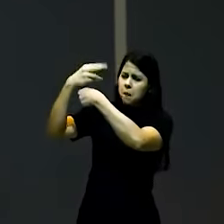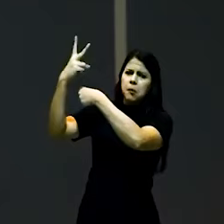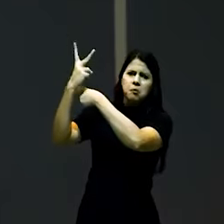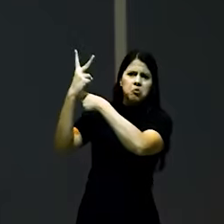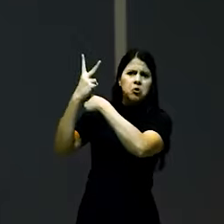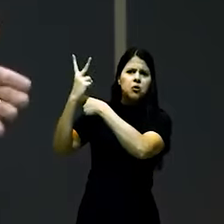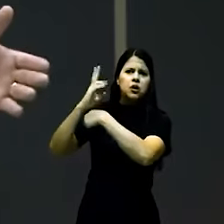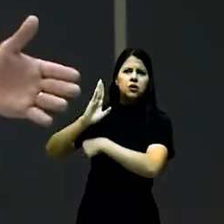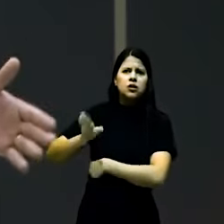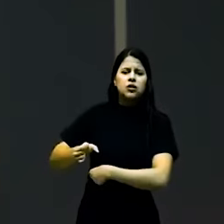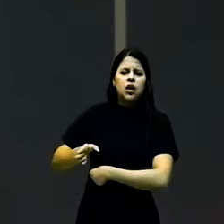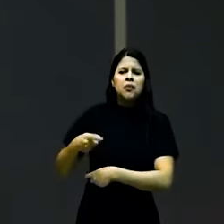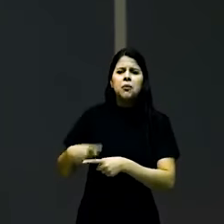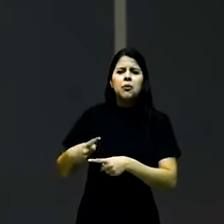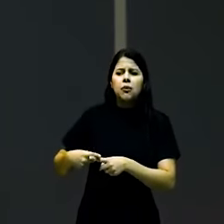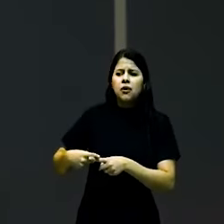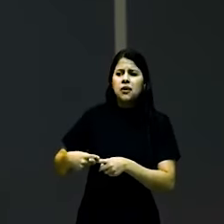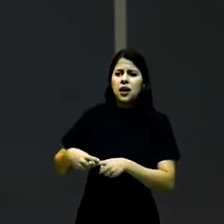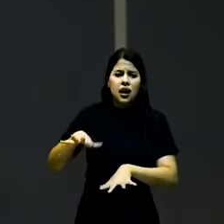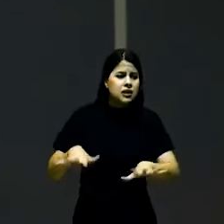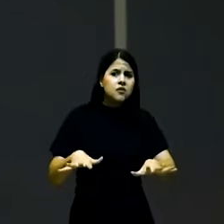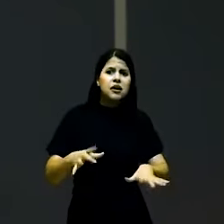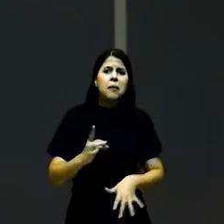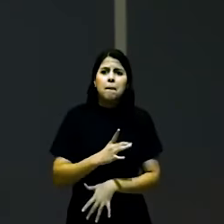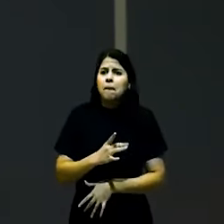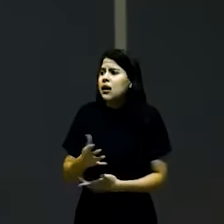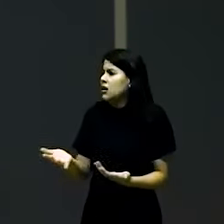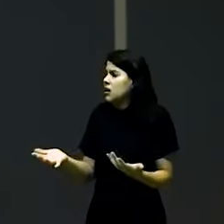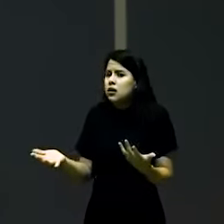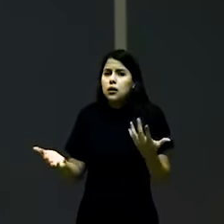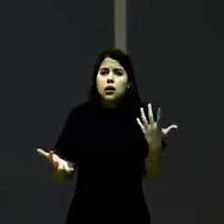protege. E por que que eu estou com medo?